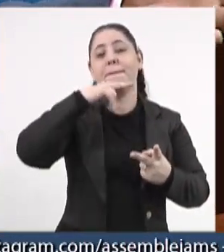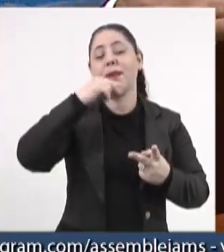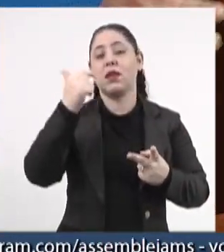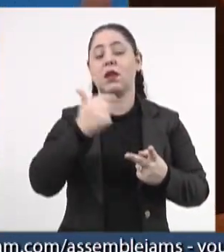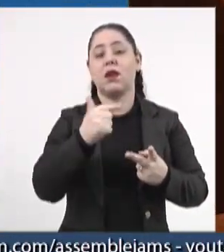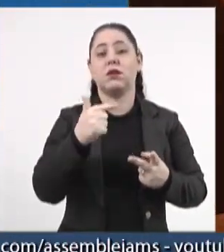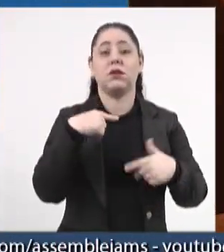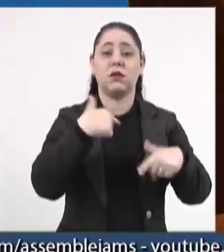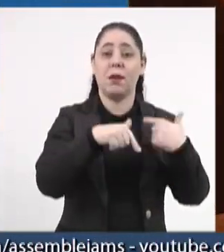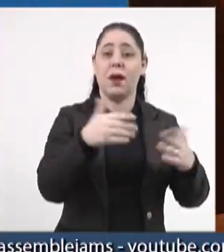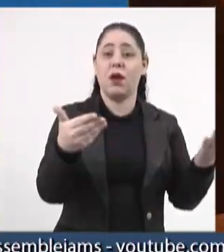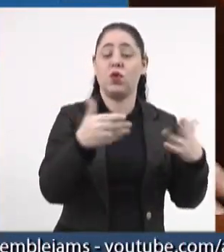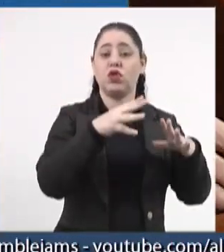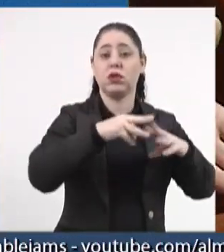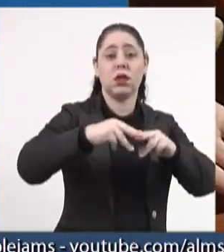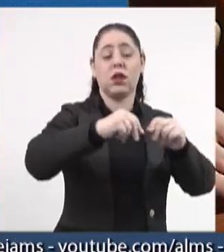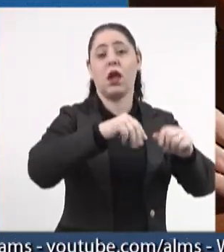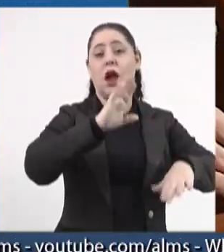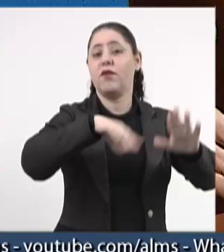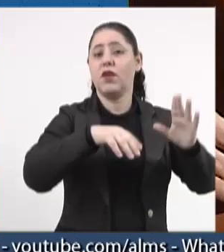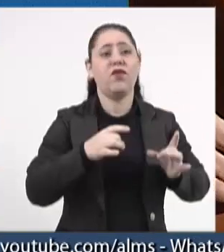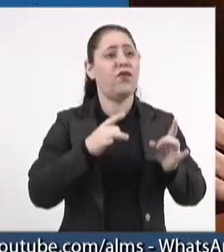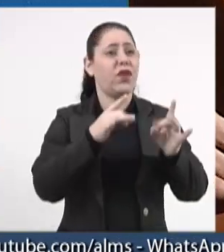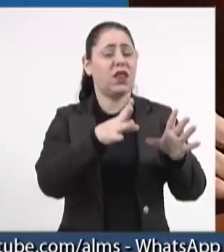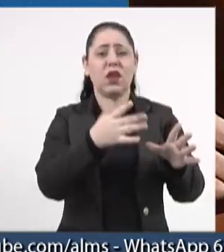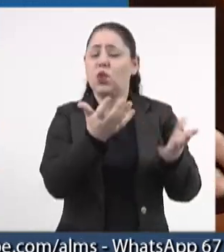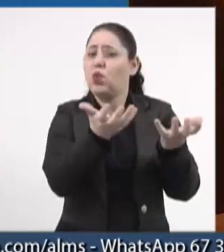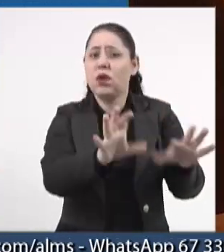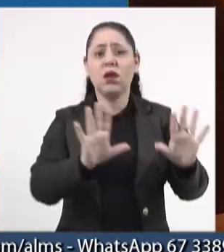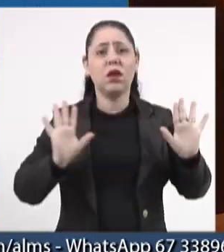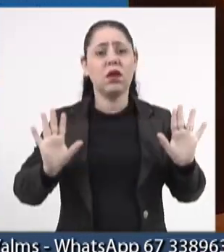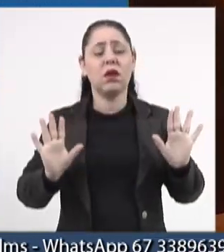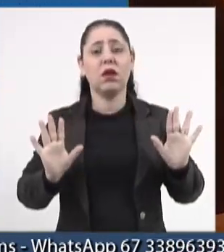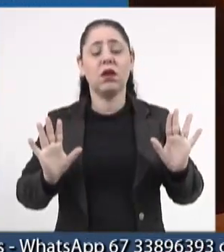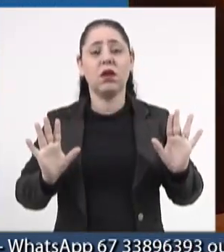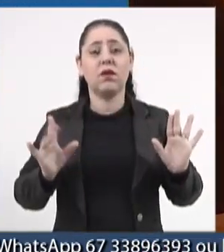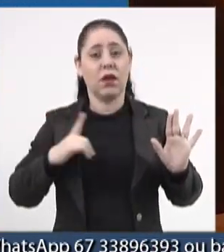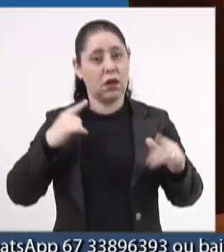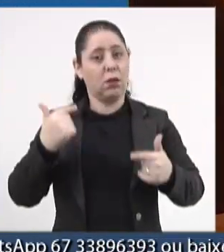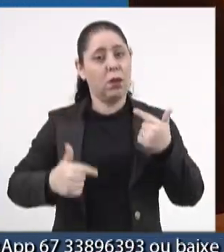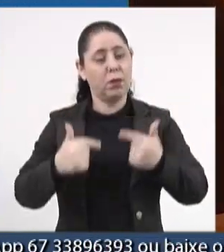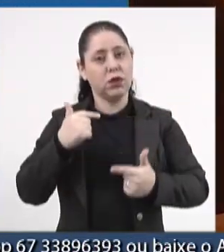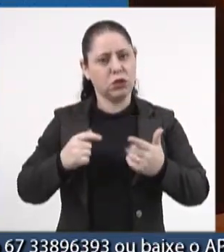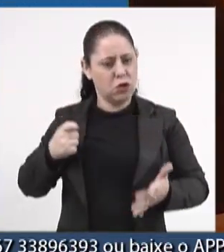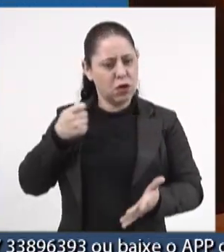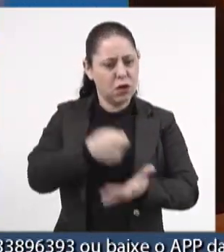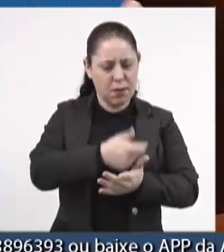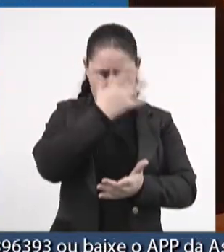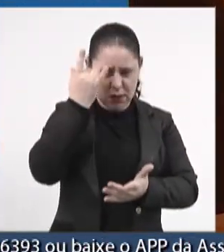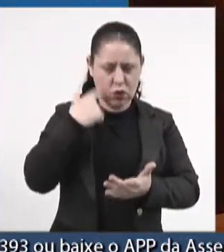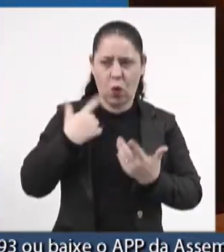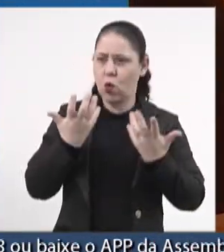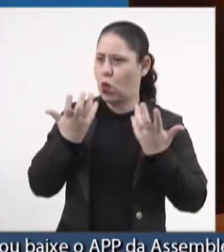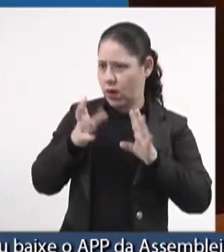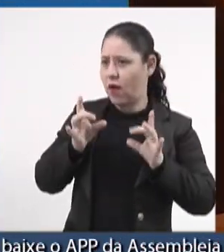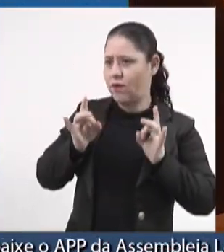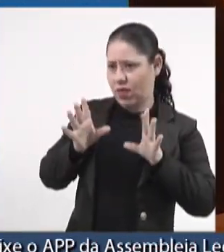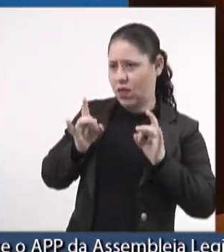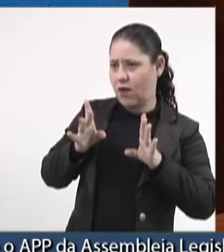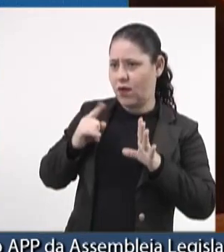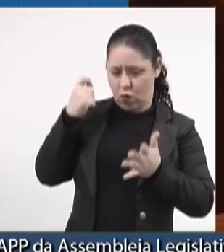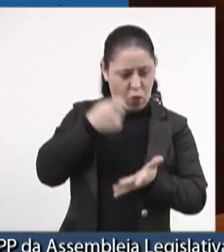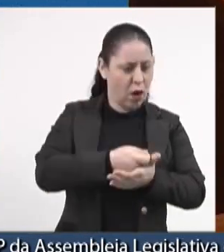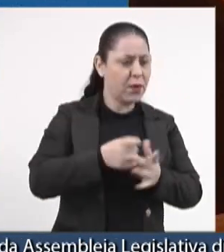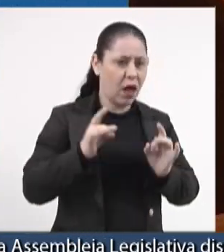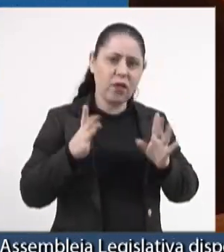que hoje trabalham na terra. Às vezes não quer vender. Vai ter uma política de obrigar a pessoa que não quer vender a